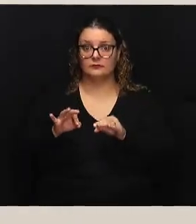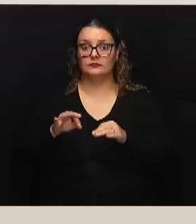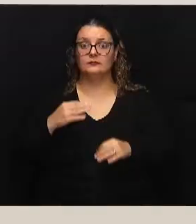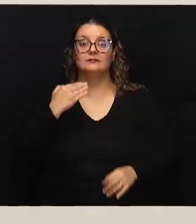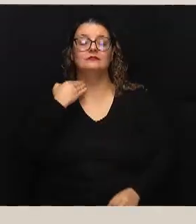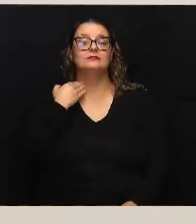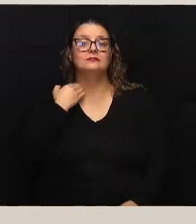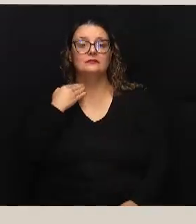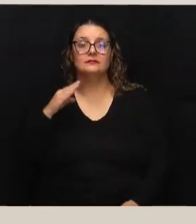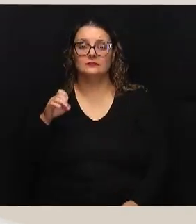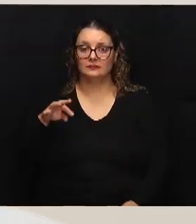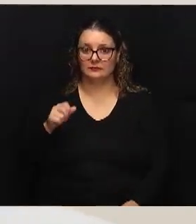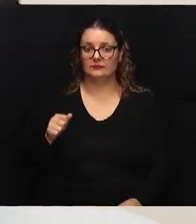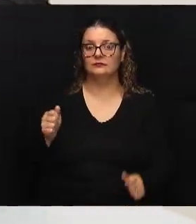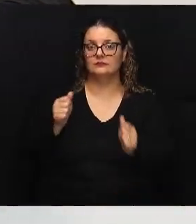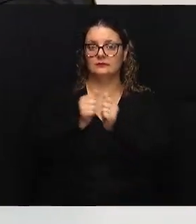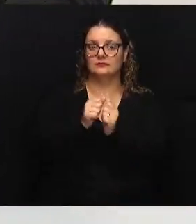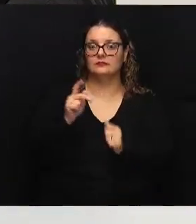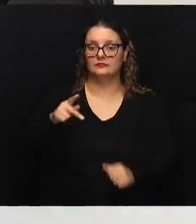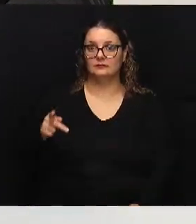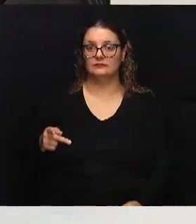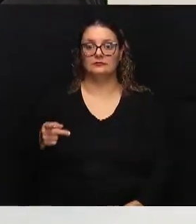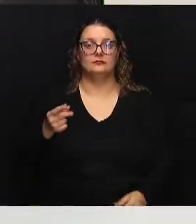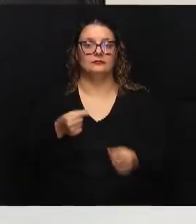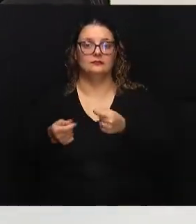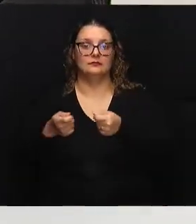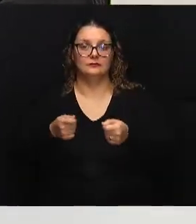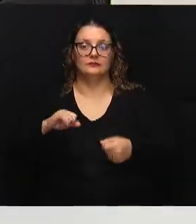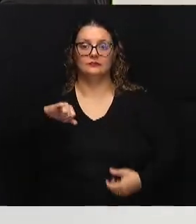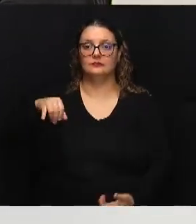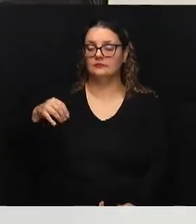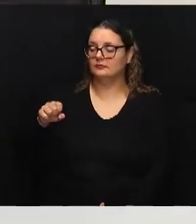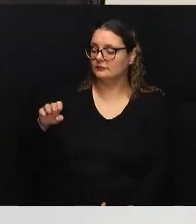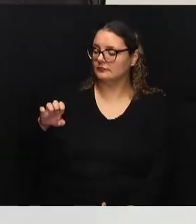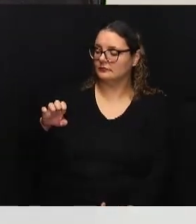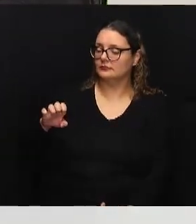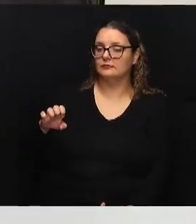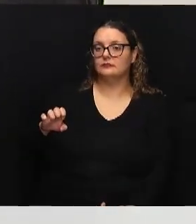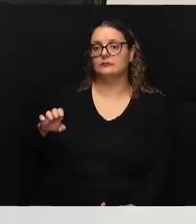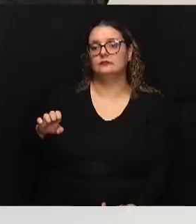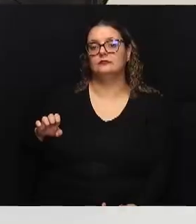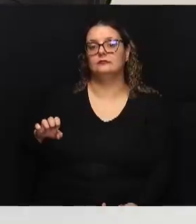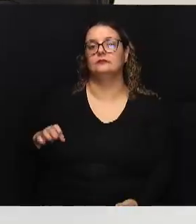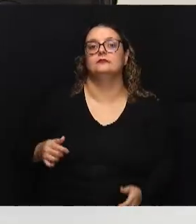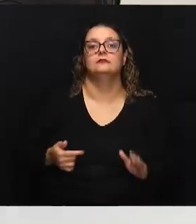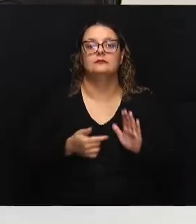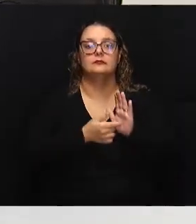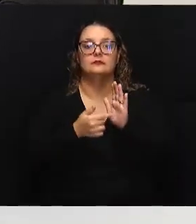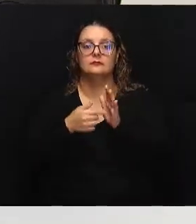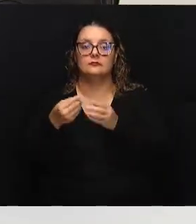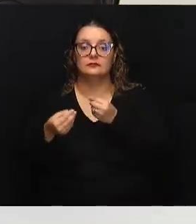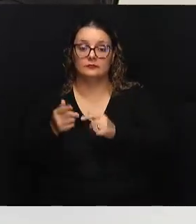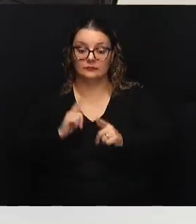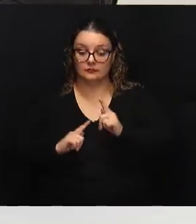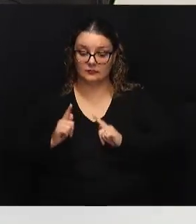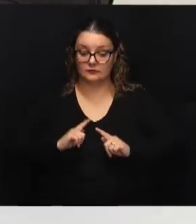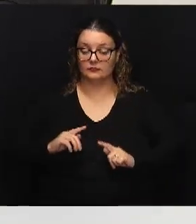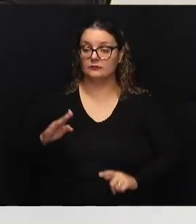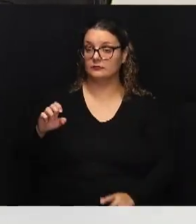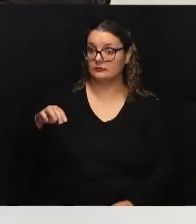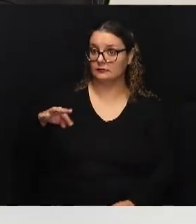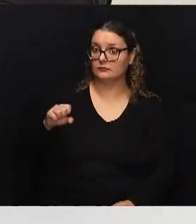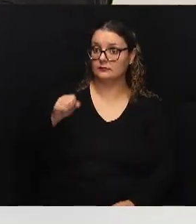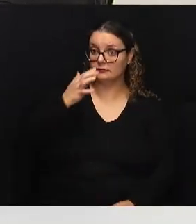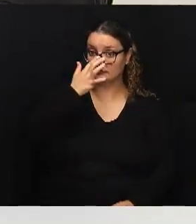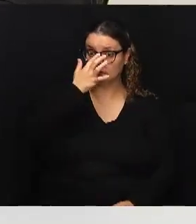bancárias. Eu estou aqui com o professor de Economia da Facamp, José Augusto Ruas, que vai te mostrar como gerenciar as contas de uma